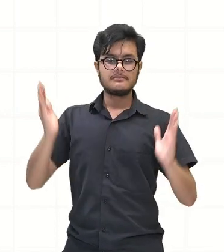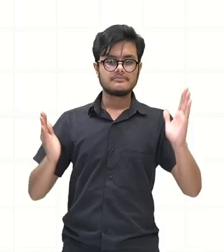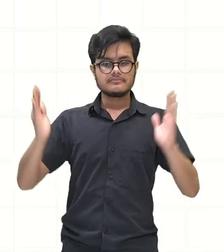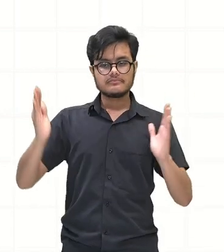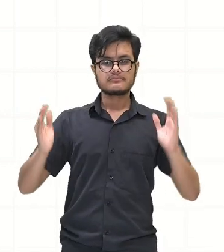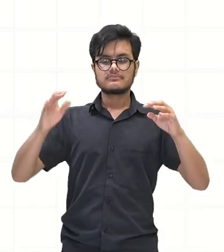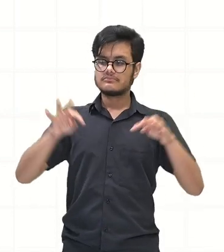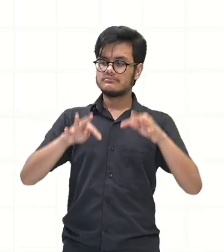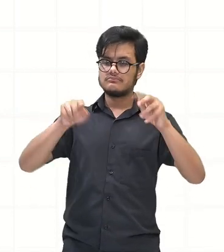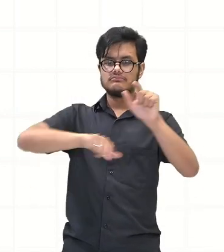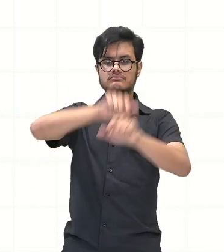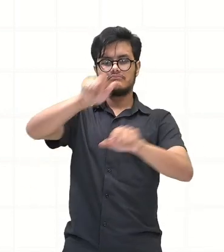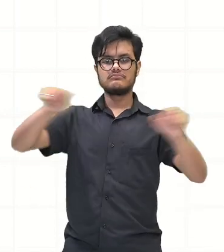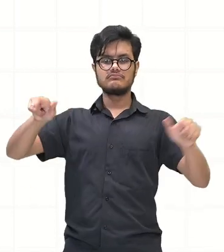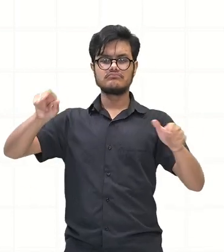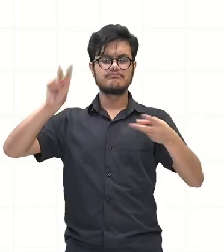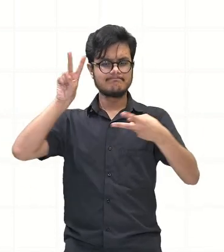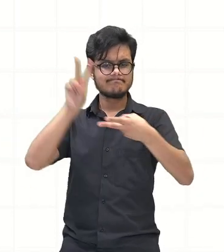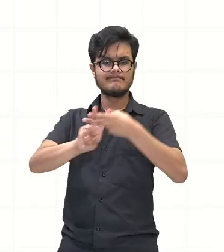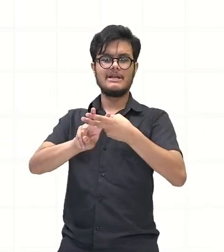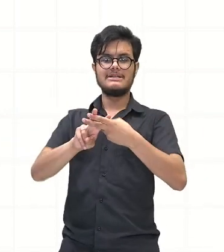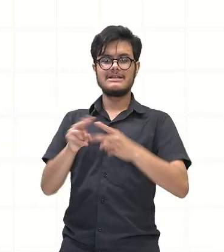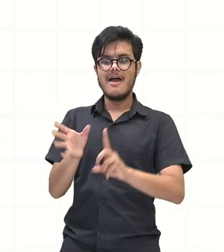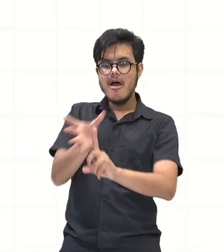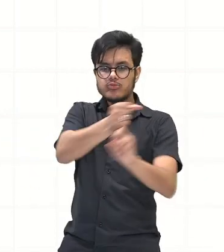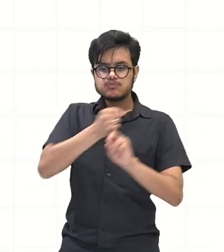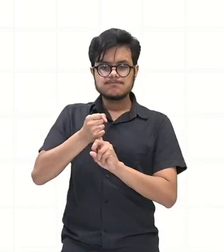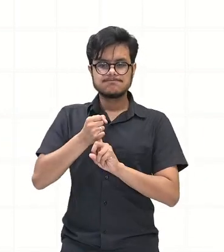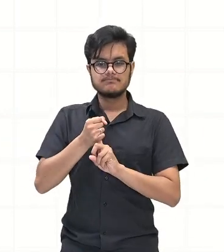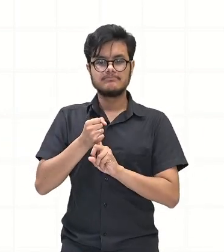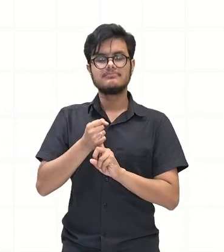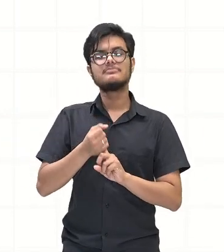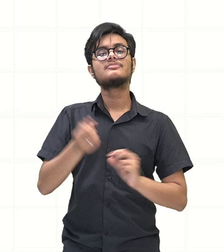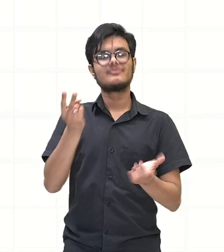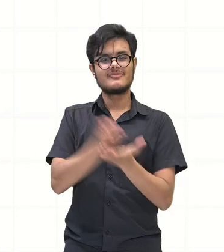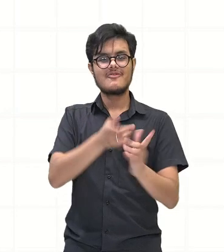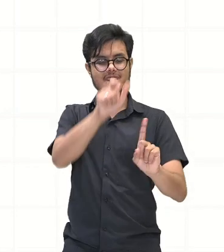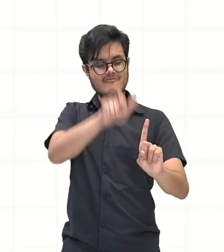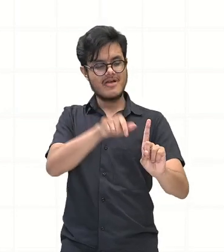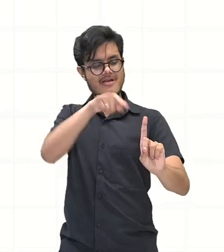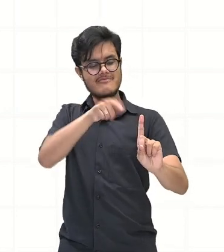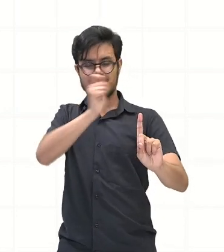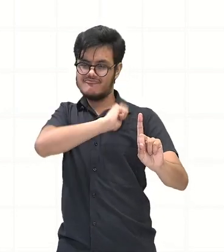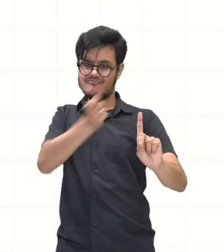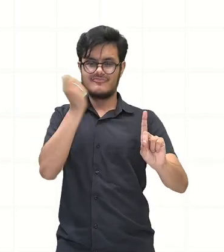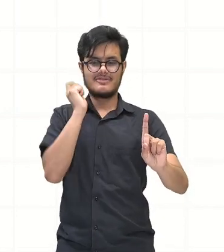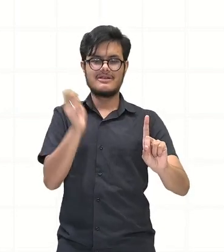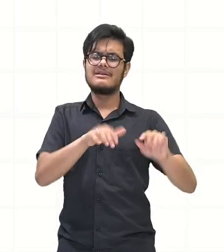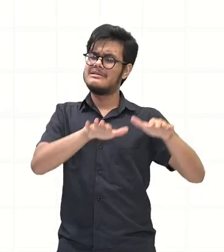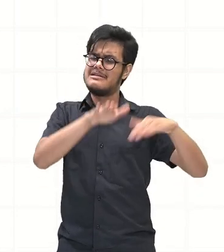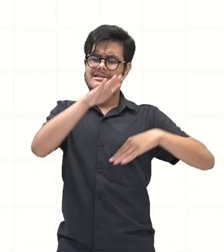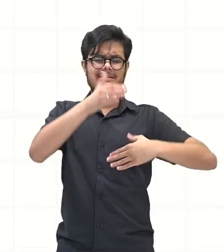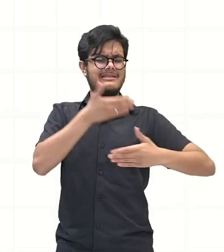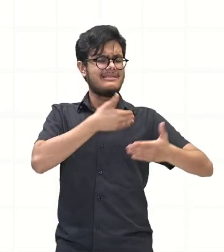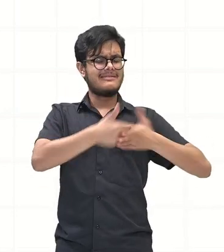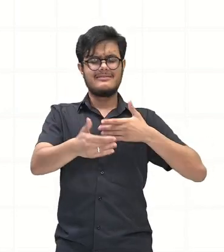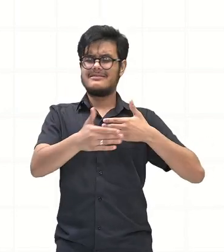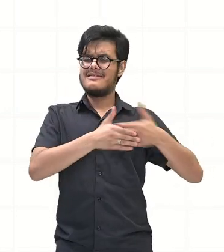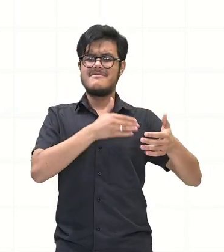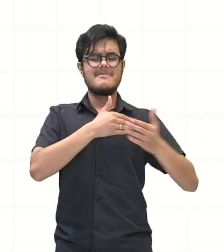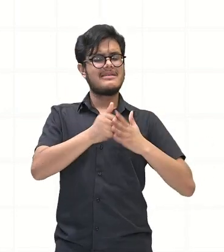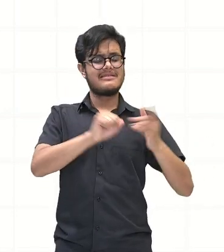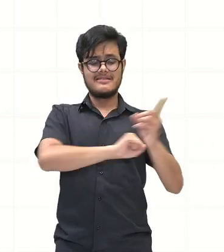todas as pessoas que forem capturadas, elas vão ser colocadas nessa situação, independente da posição social em que